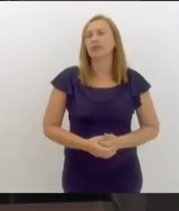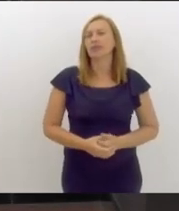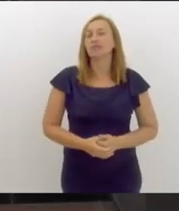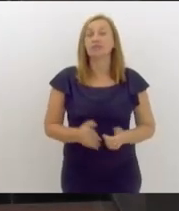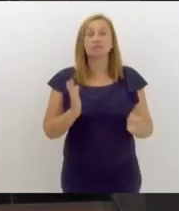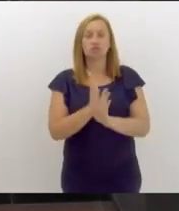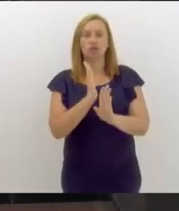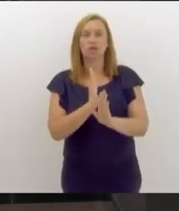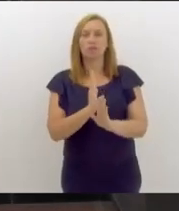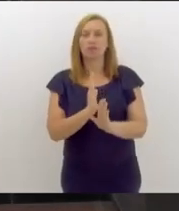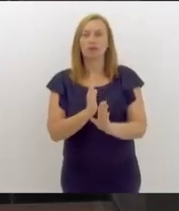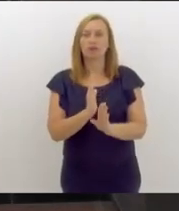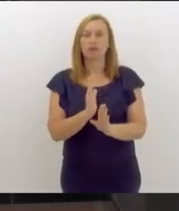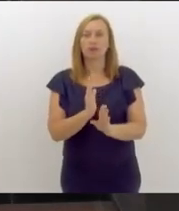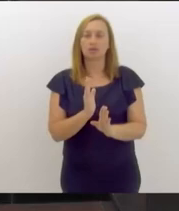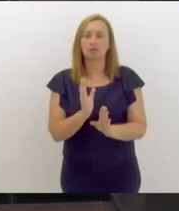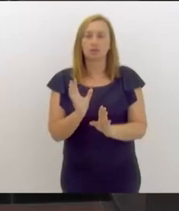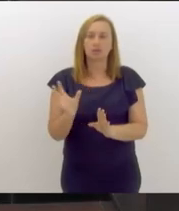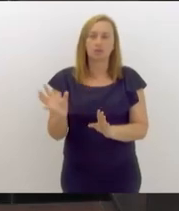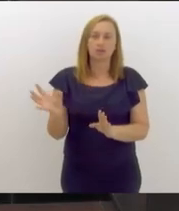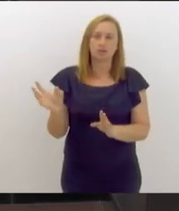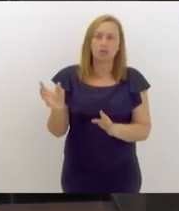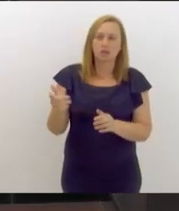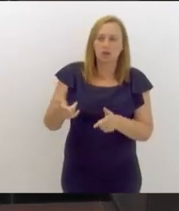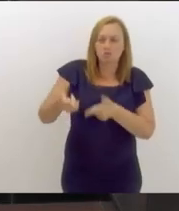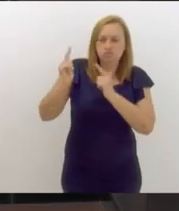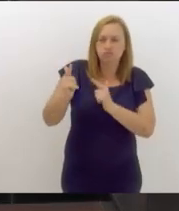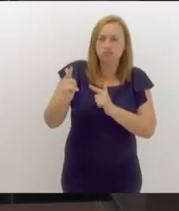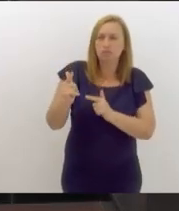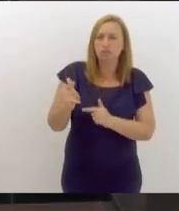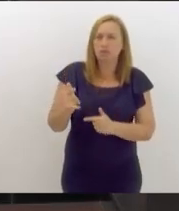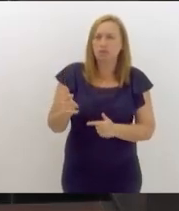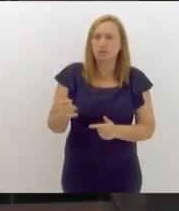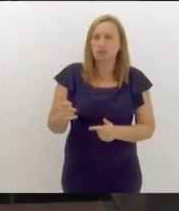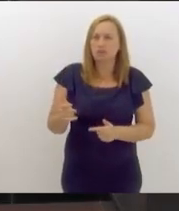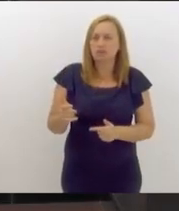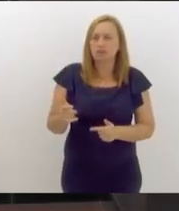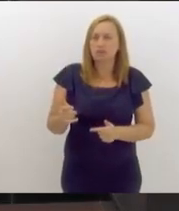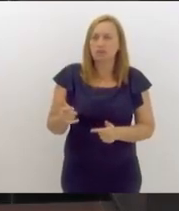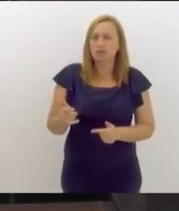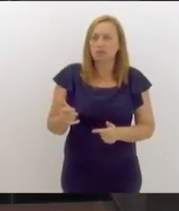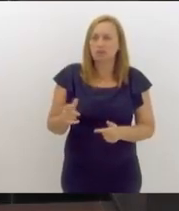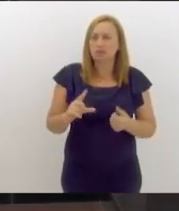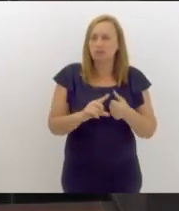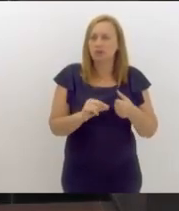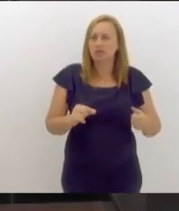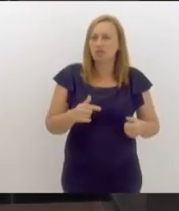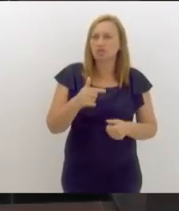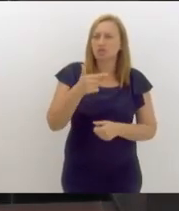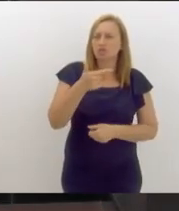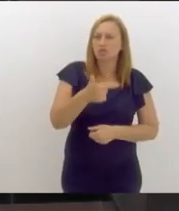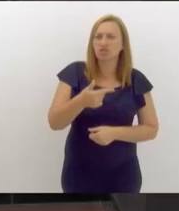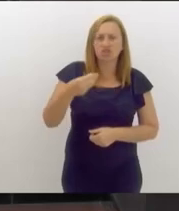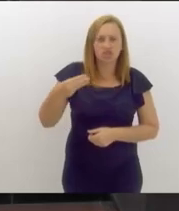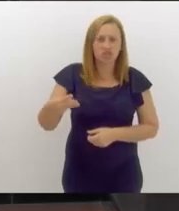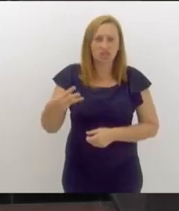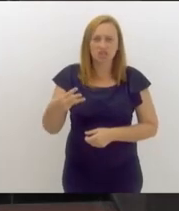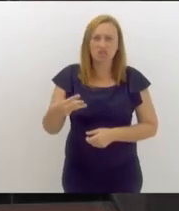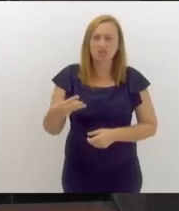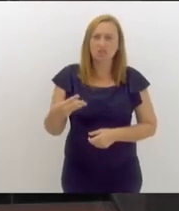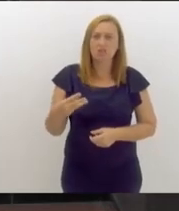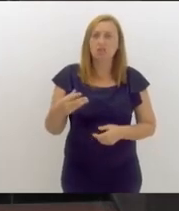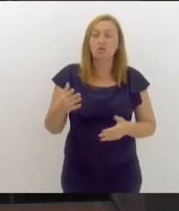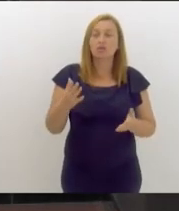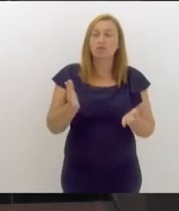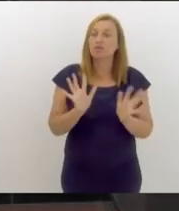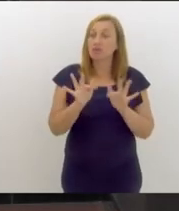e de repente escutando escutar o disparo eles pegaram dispararam embasado no artigo 23 do Código Penal quando